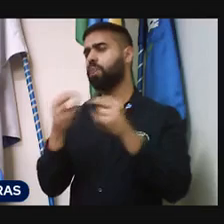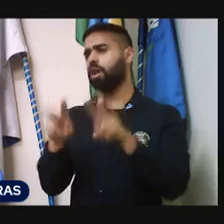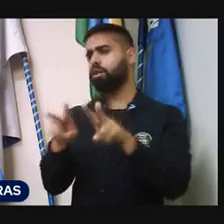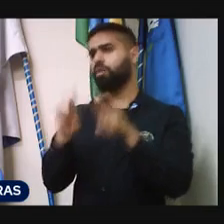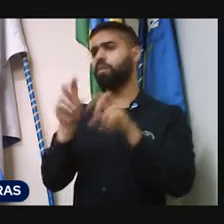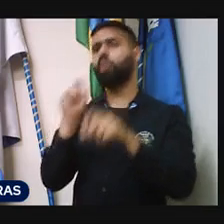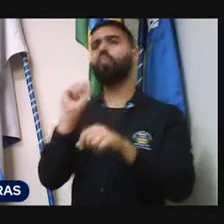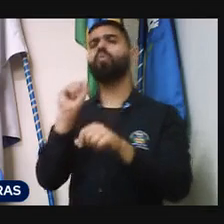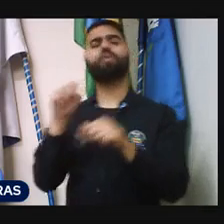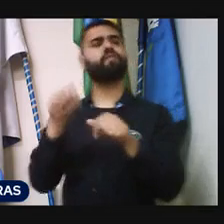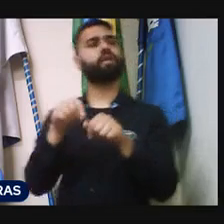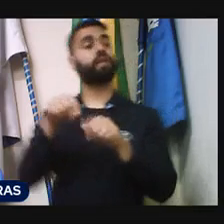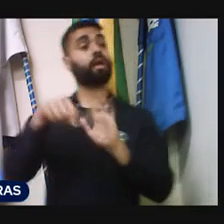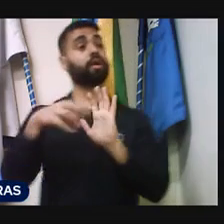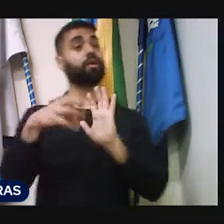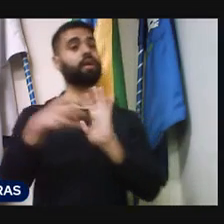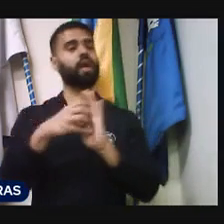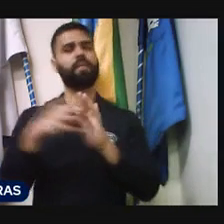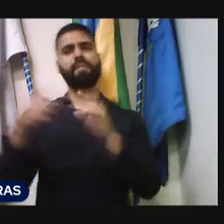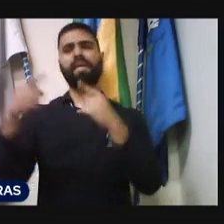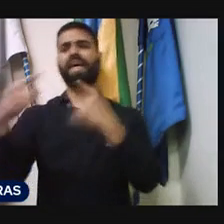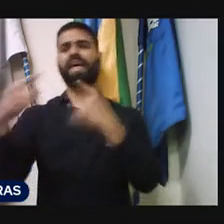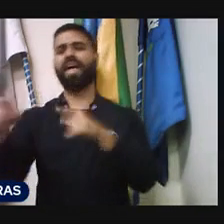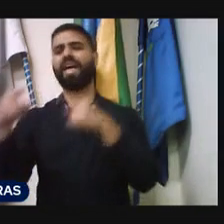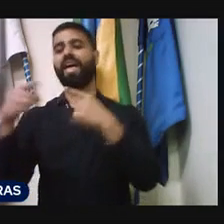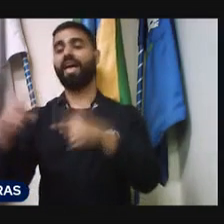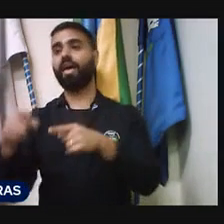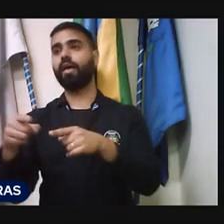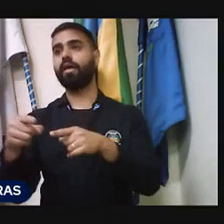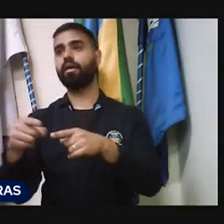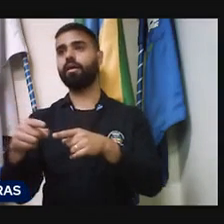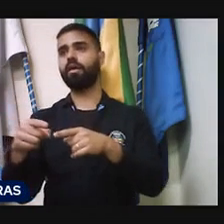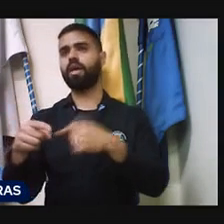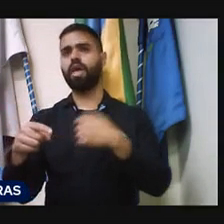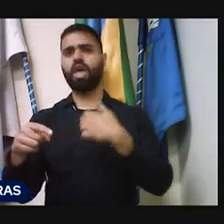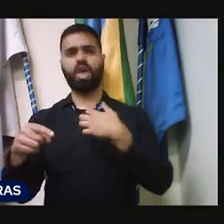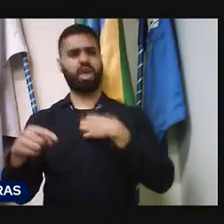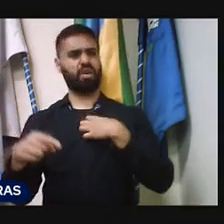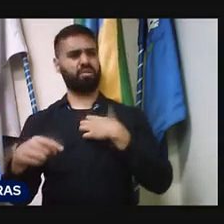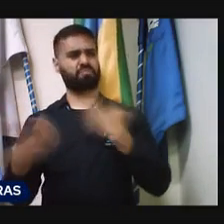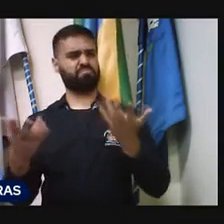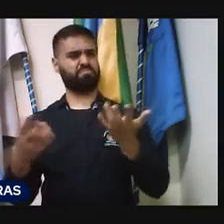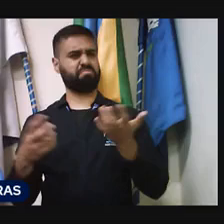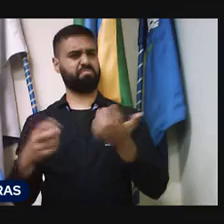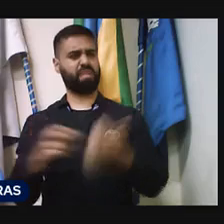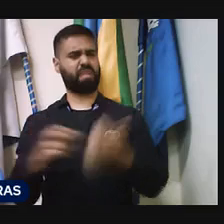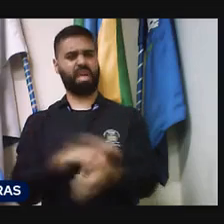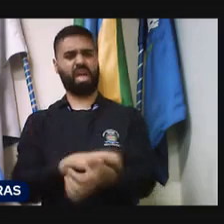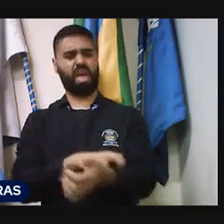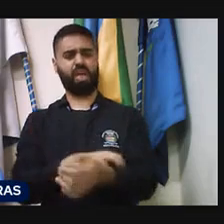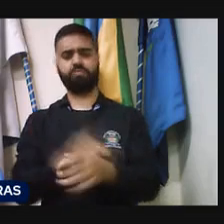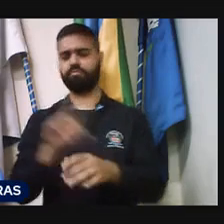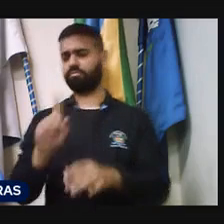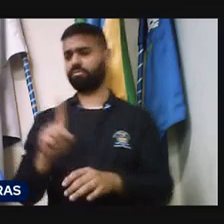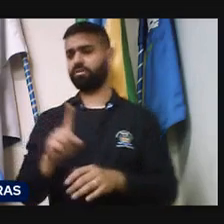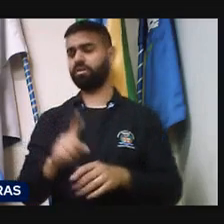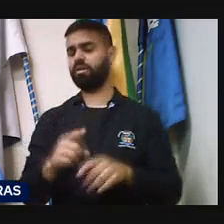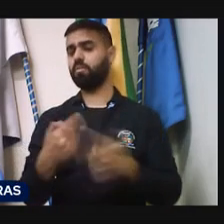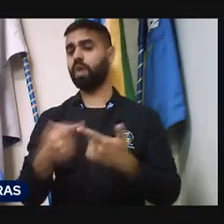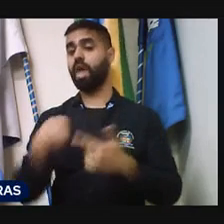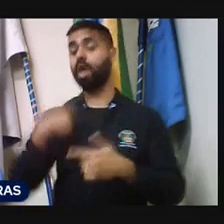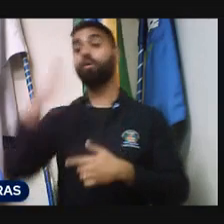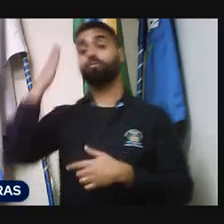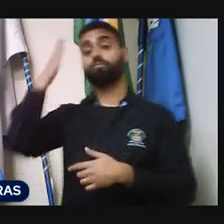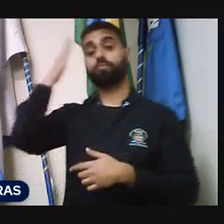O que está sendo feito ironizando e para mim não me abala Sinceramente não me abala porque eu